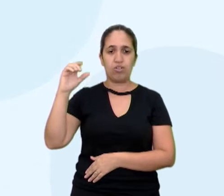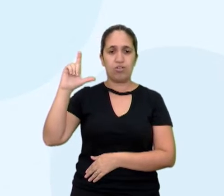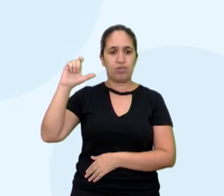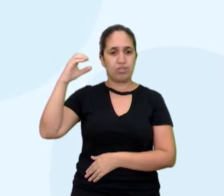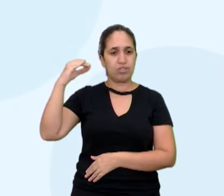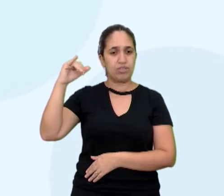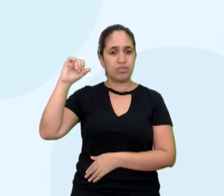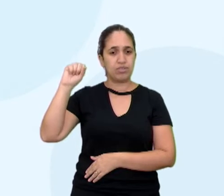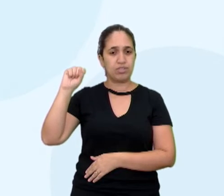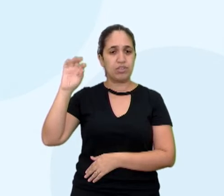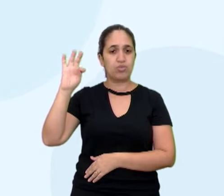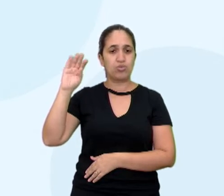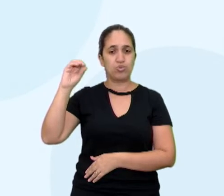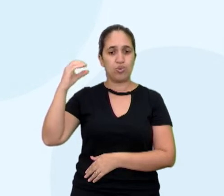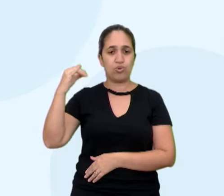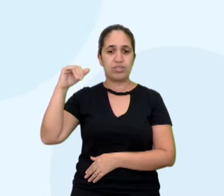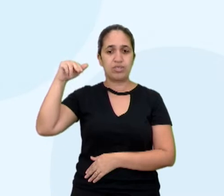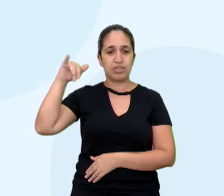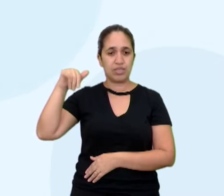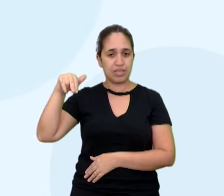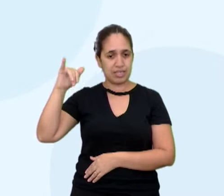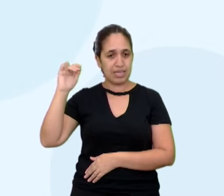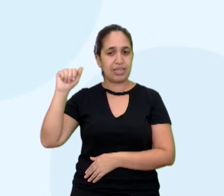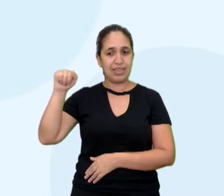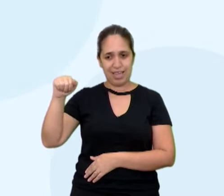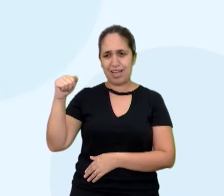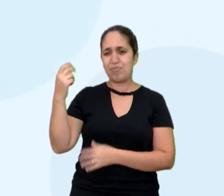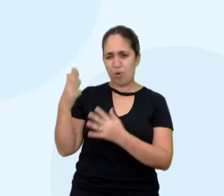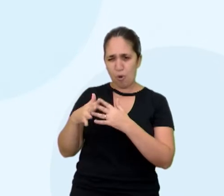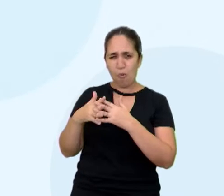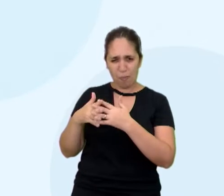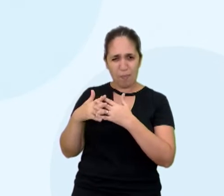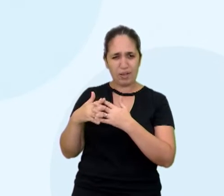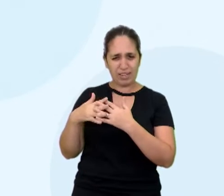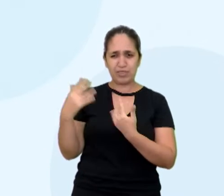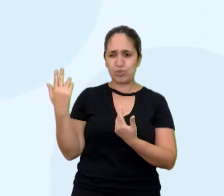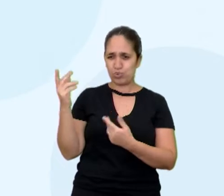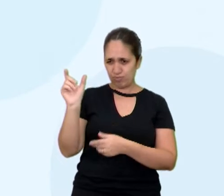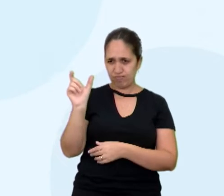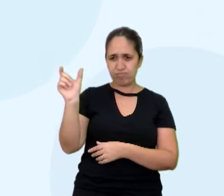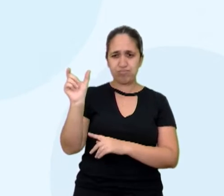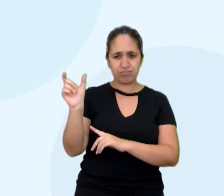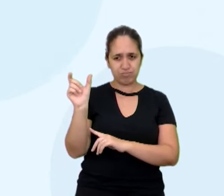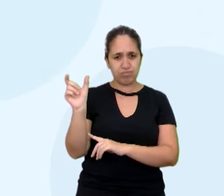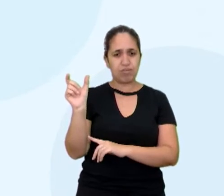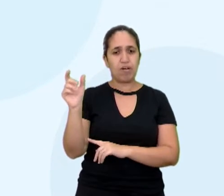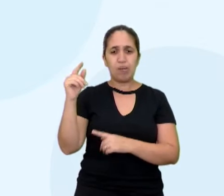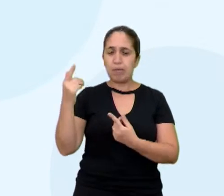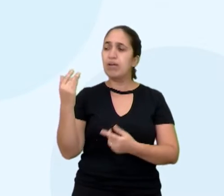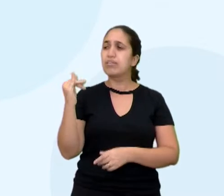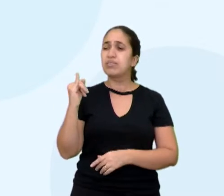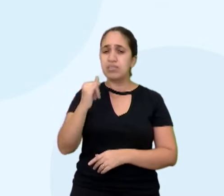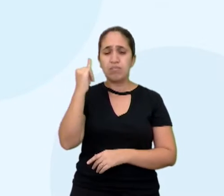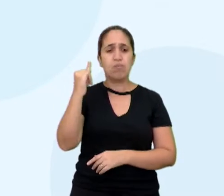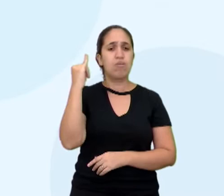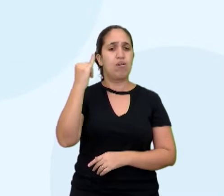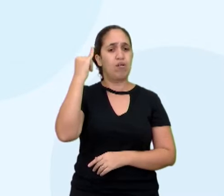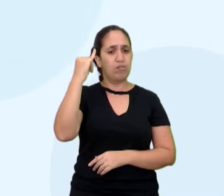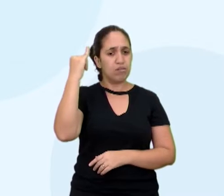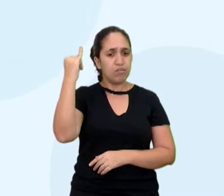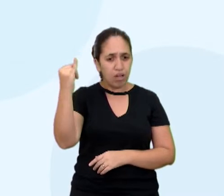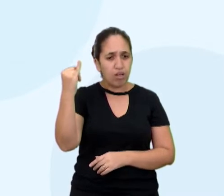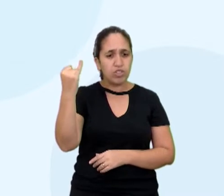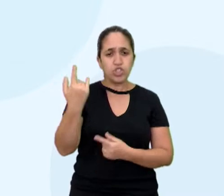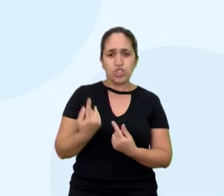colecistocinina, né? É um nome complicadinho aí para vocês, né? Mas ele tem uma importância muito grande